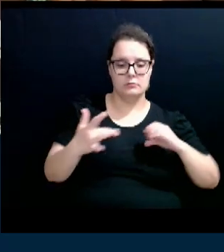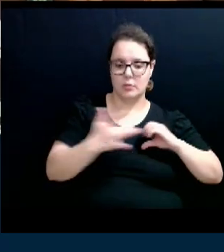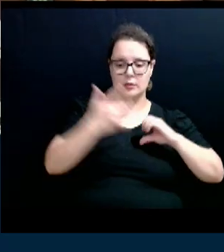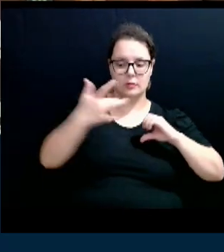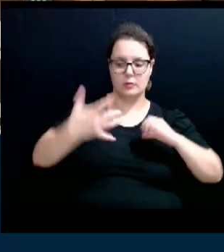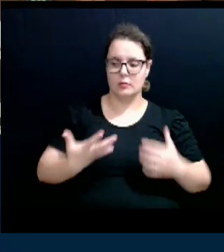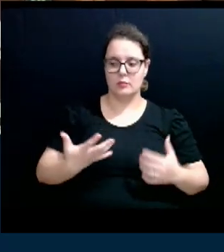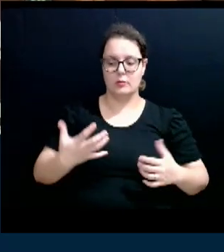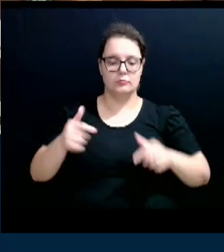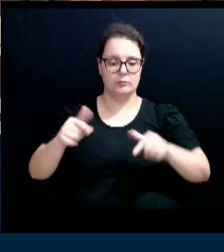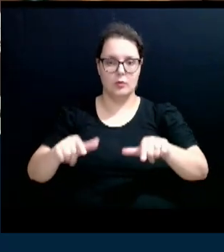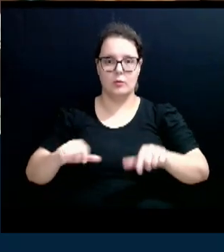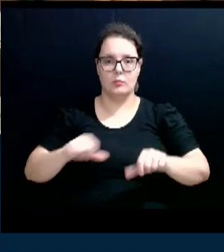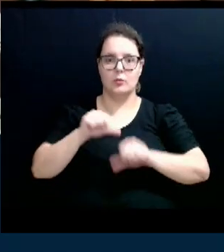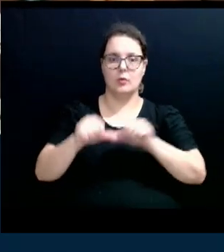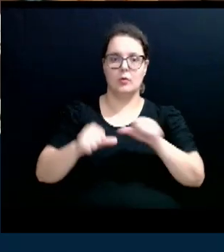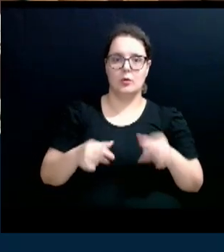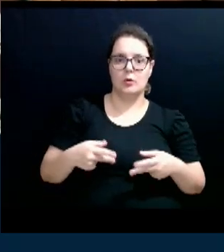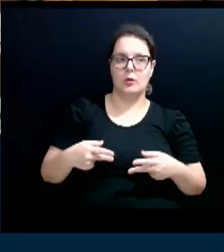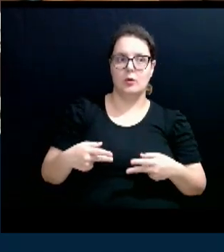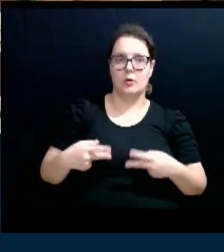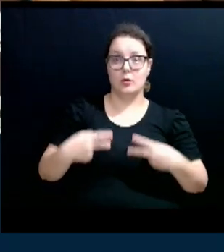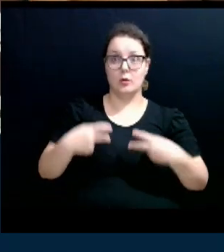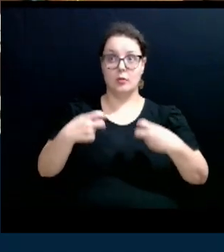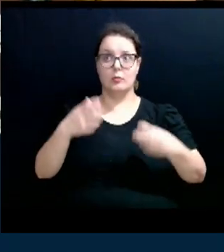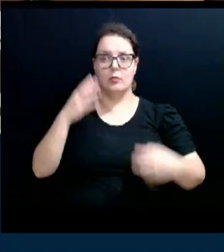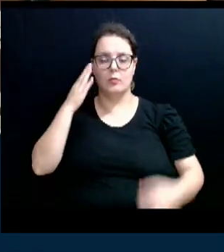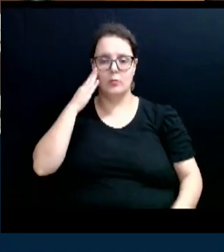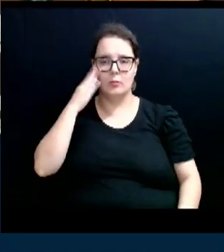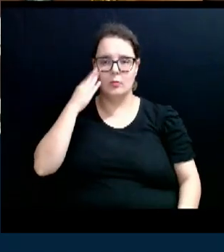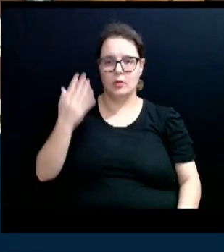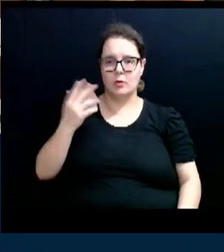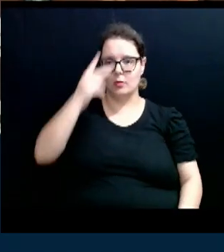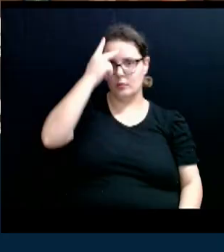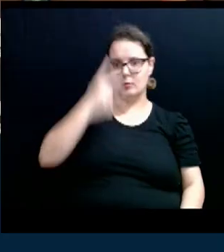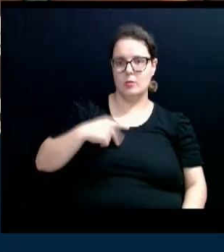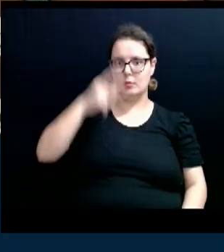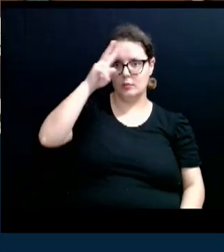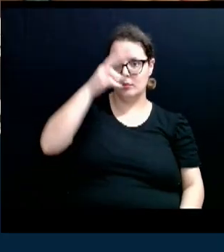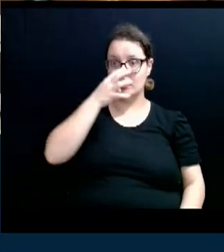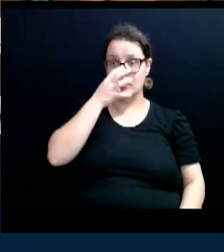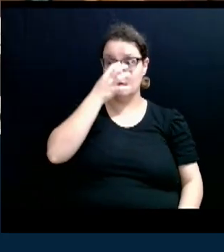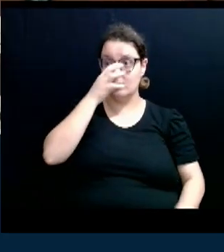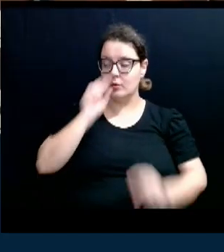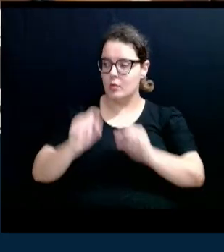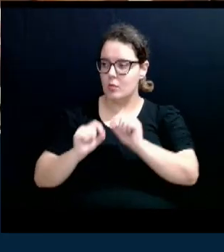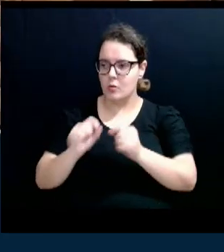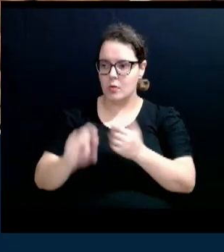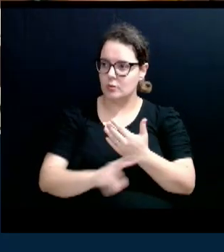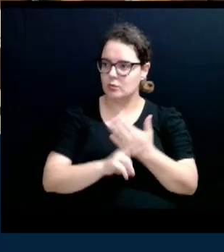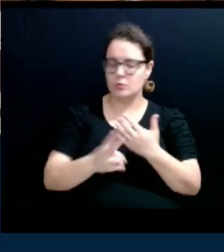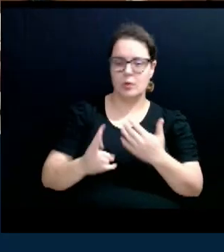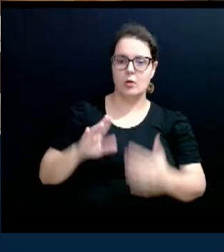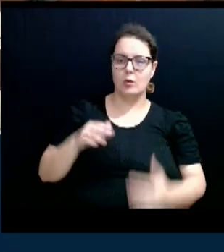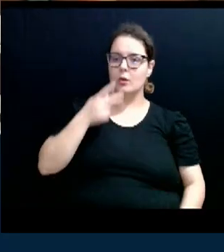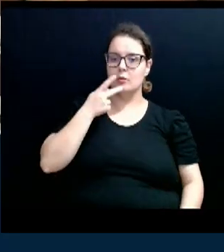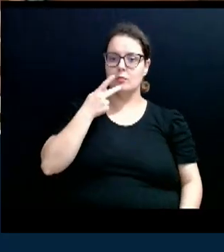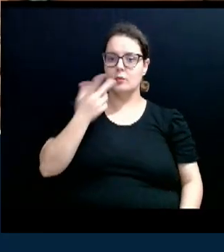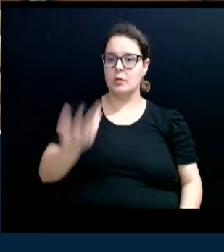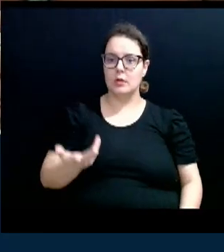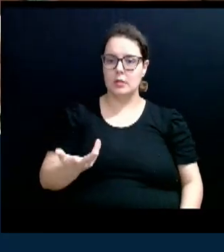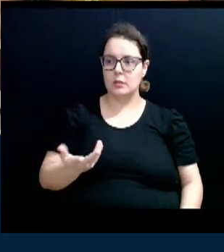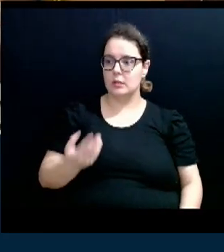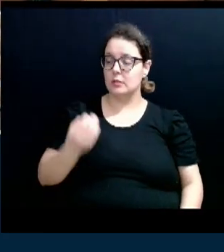de como você entende a sua própria história? O que te impactou, assim, quando a gente fala dessa viagem,